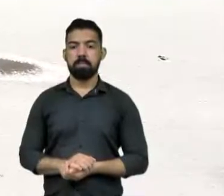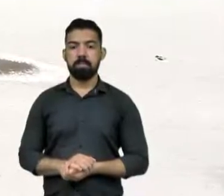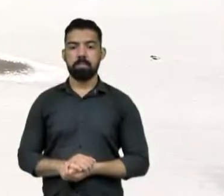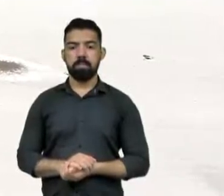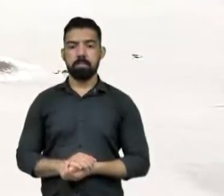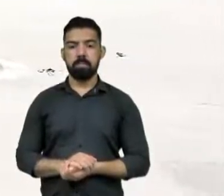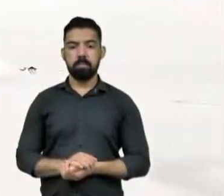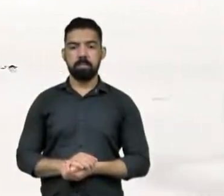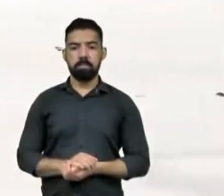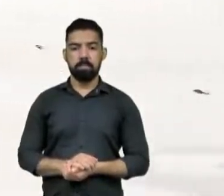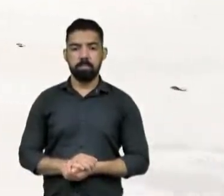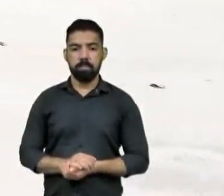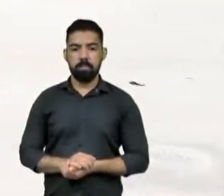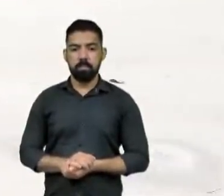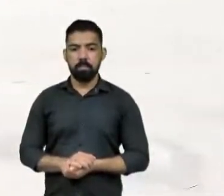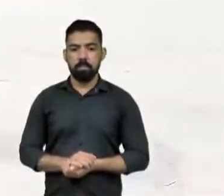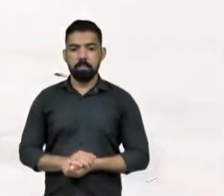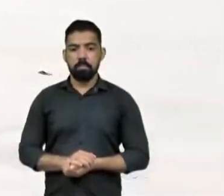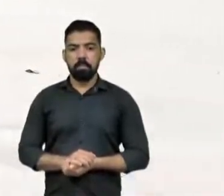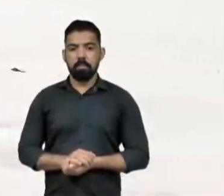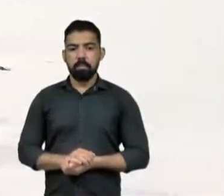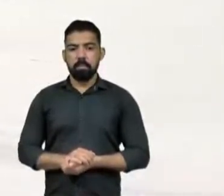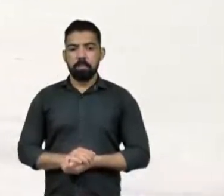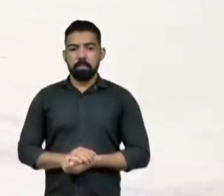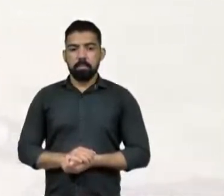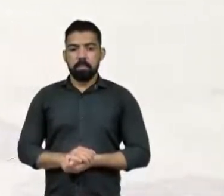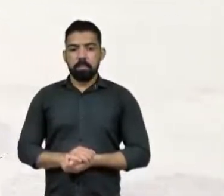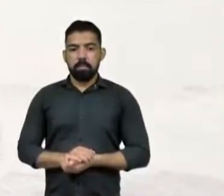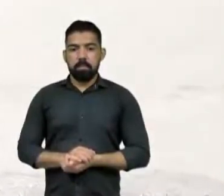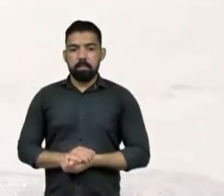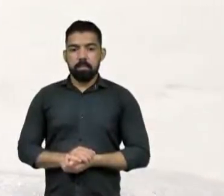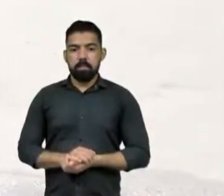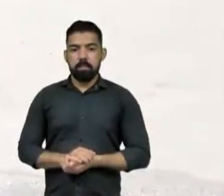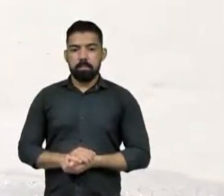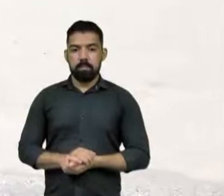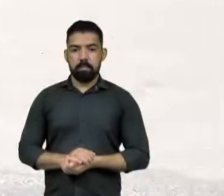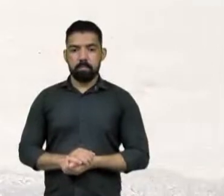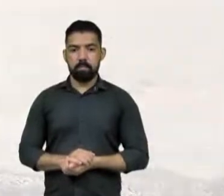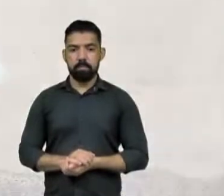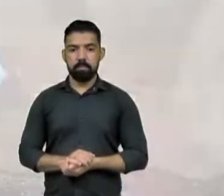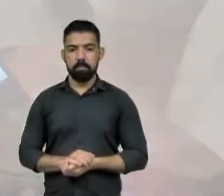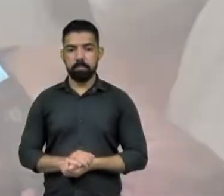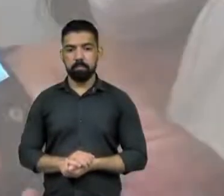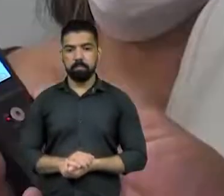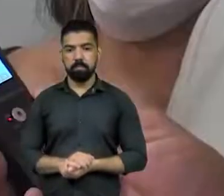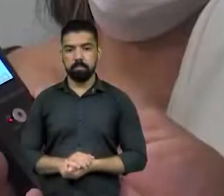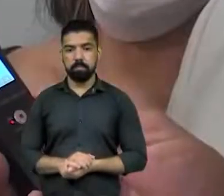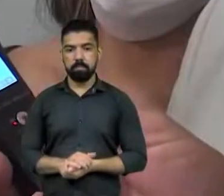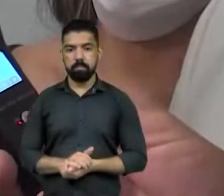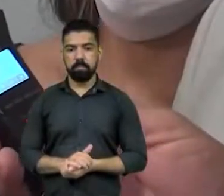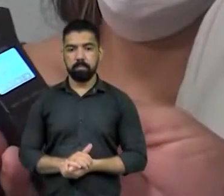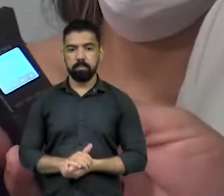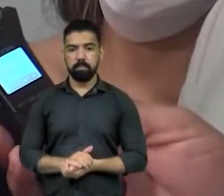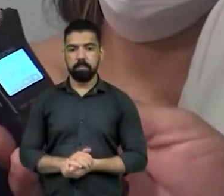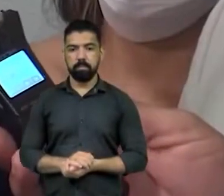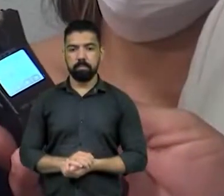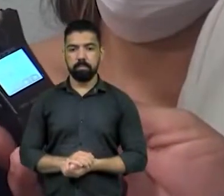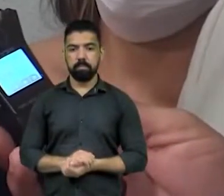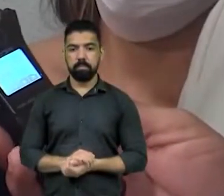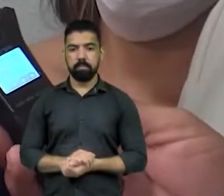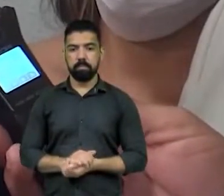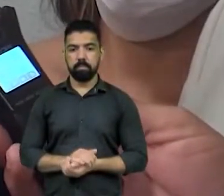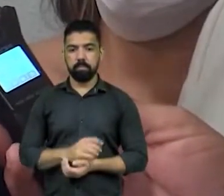chamamos mais profissionais de segurança, ao longo desses anos, já sob o comando do